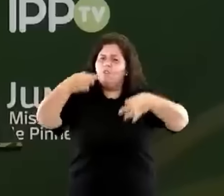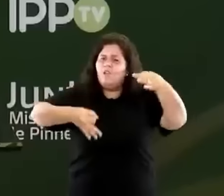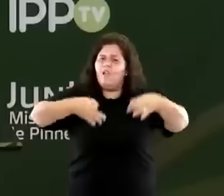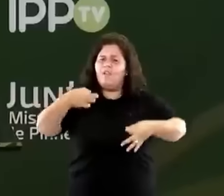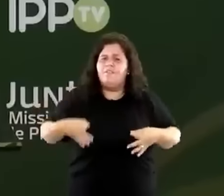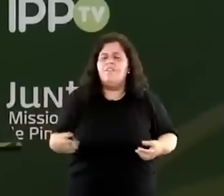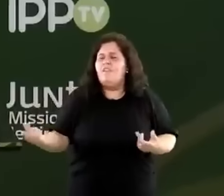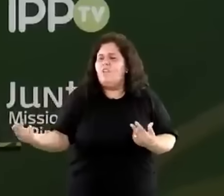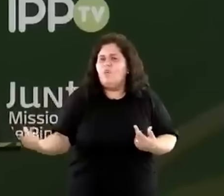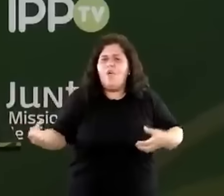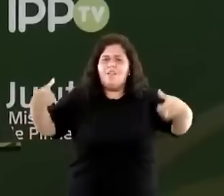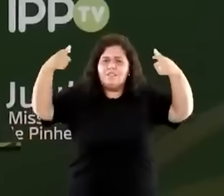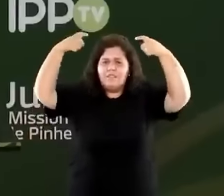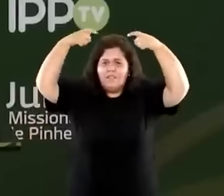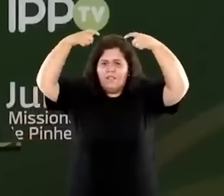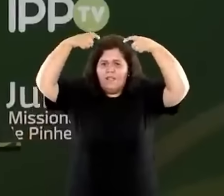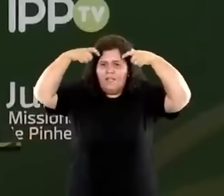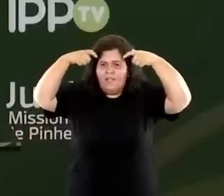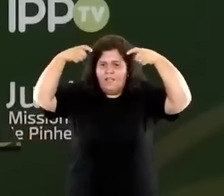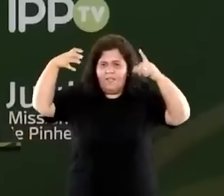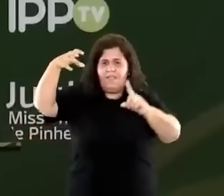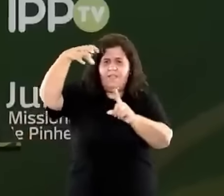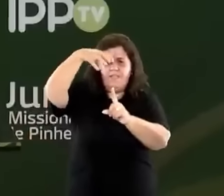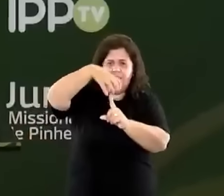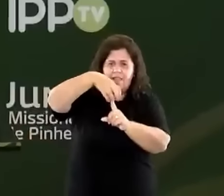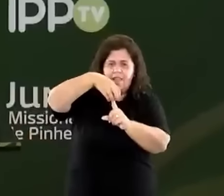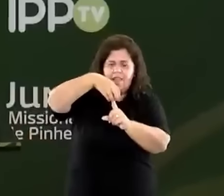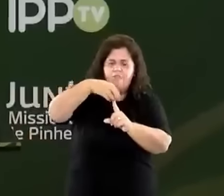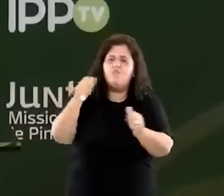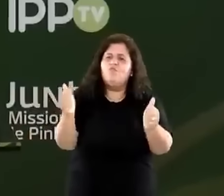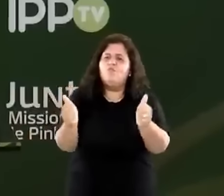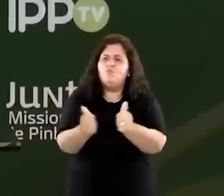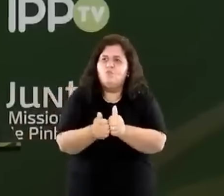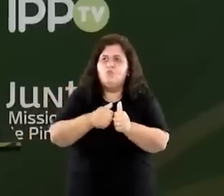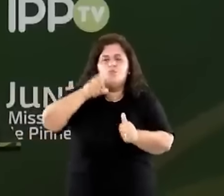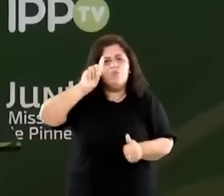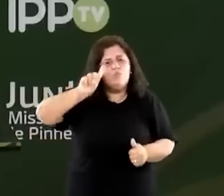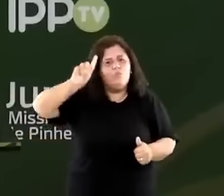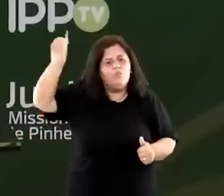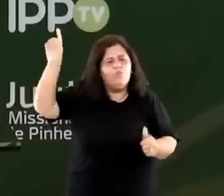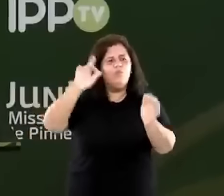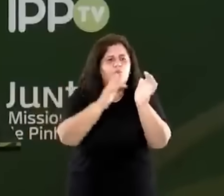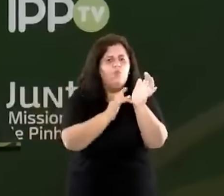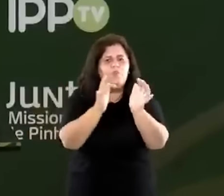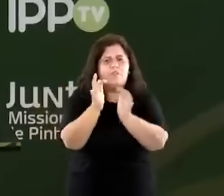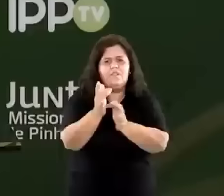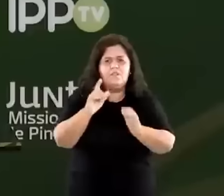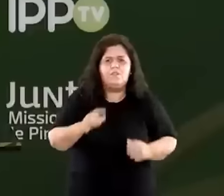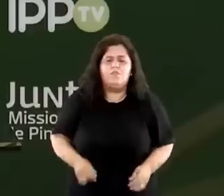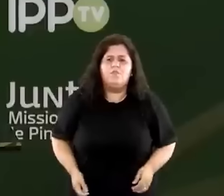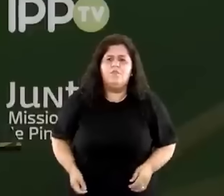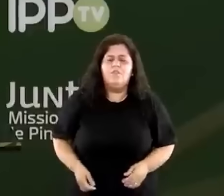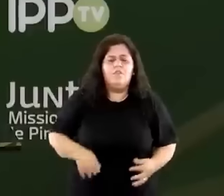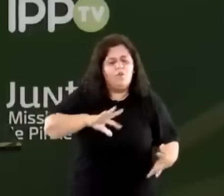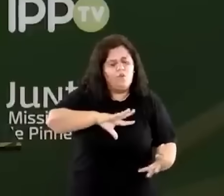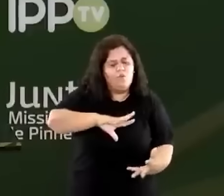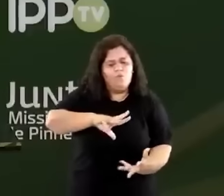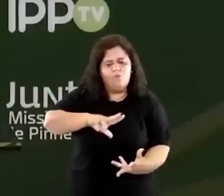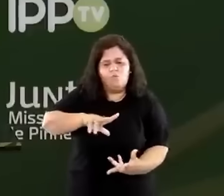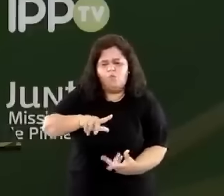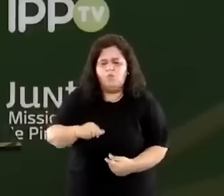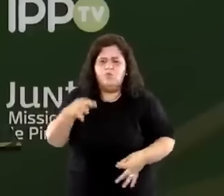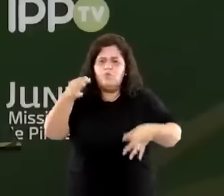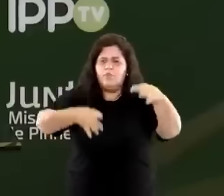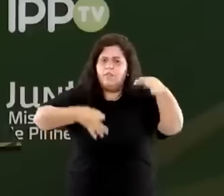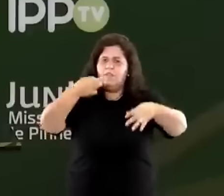Reis haveremos também de reinar com ele e julgar o mundo juntamente com ele mas